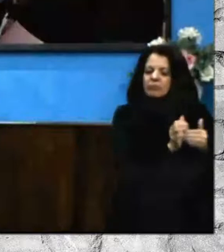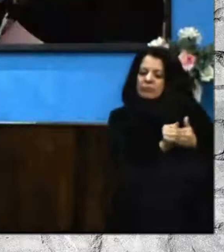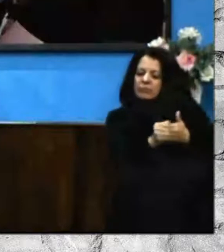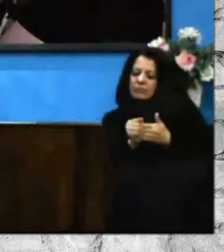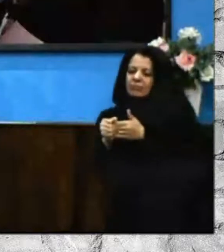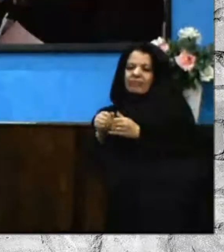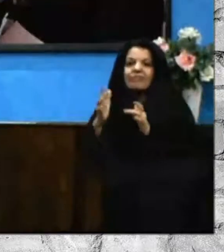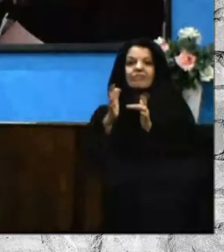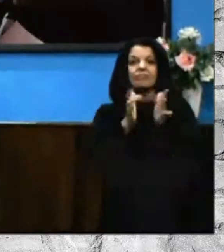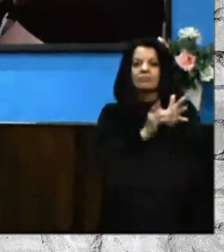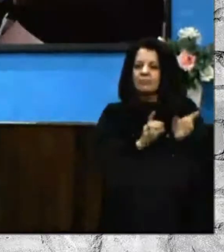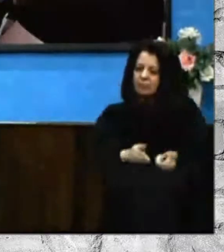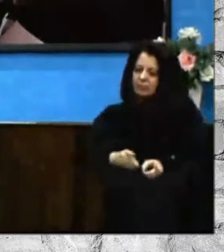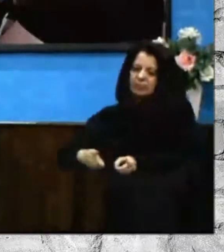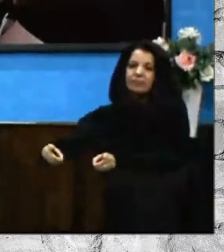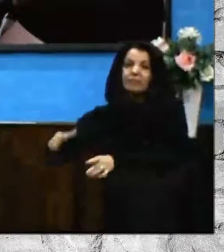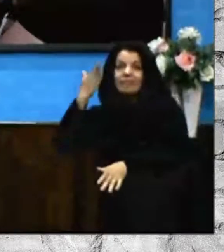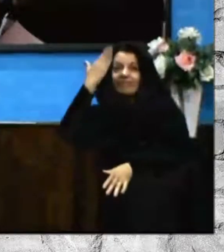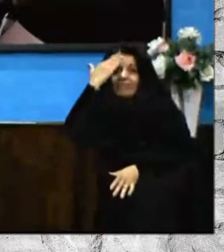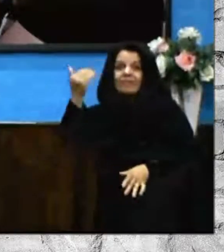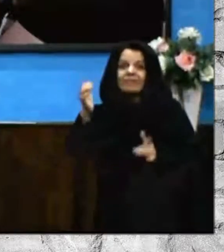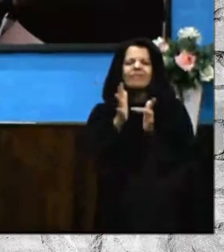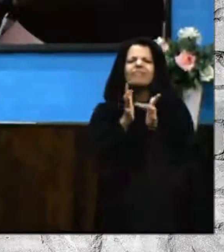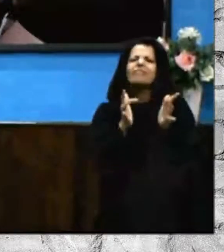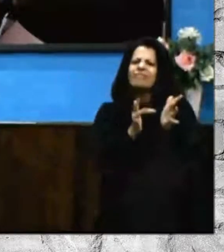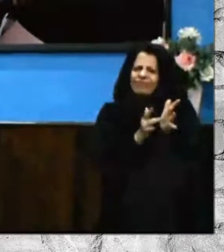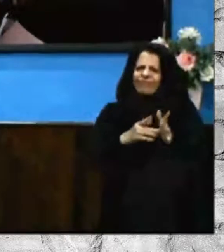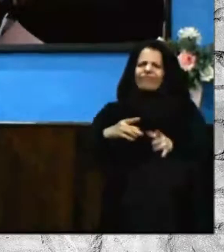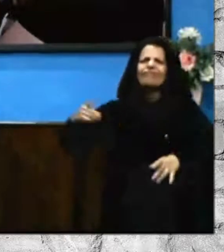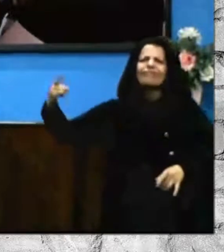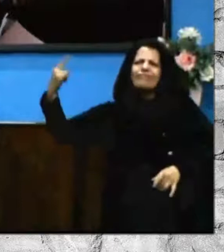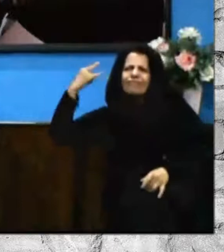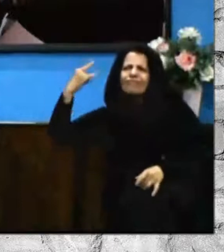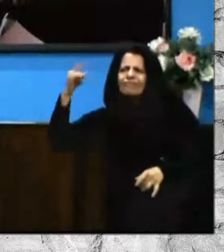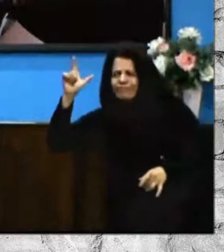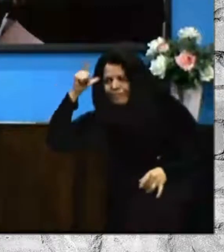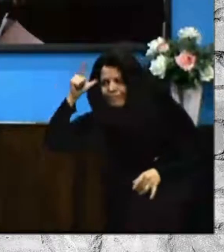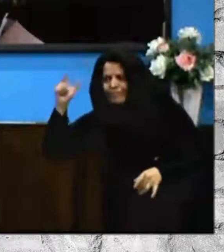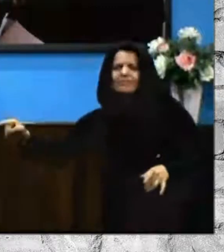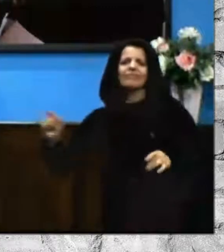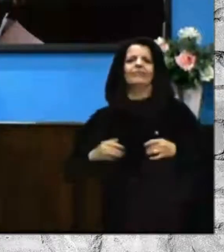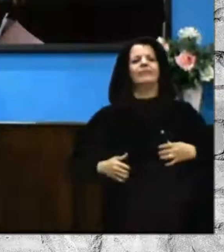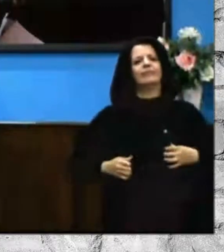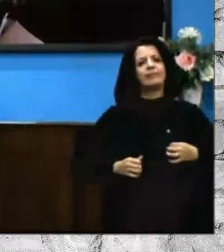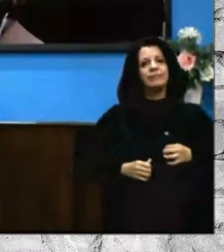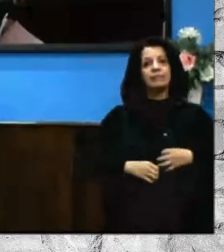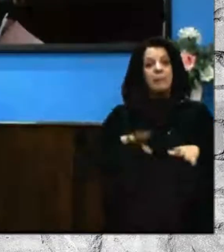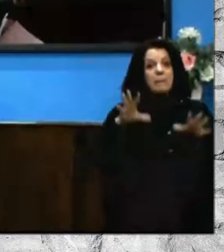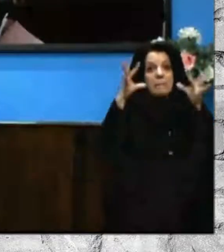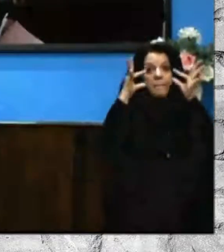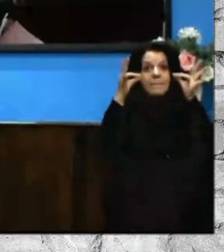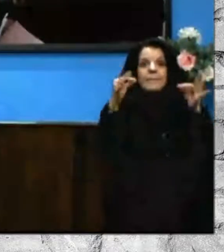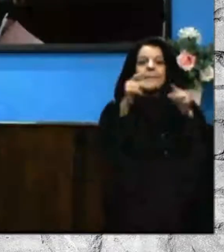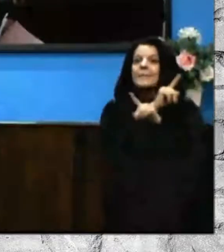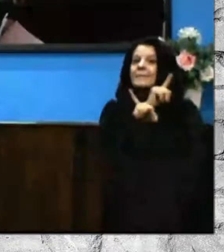deserto, onde sabia que Jesus seria tentado pelo diabo. Escute,